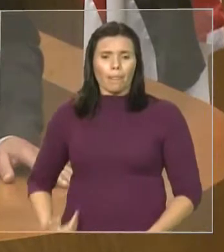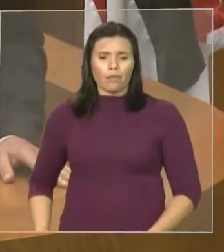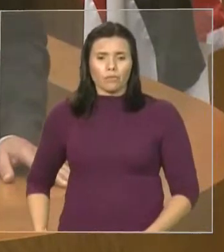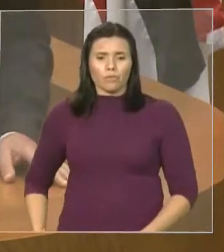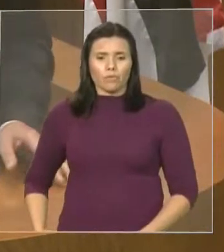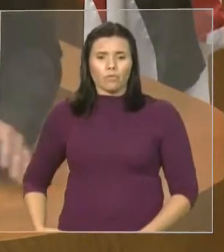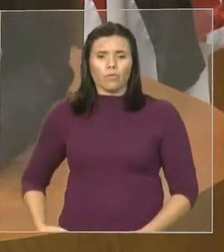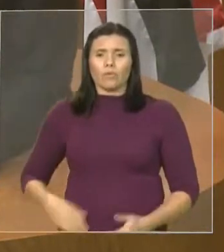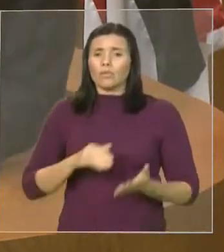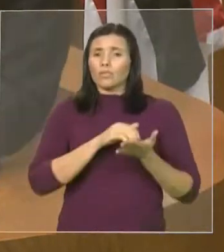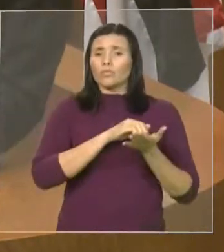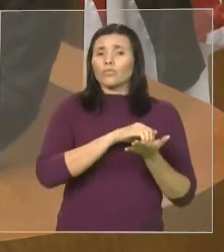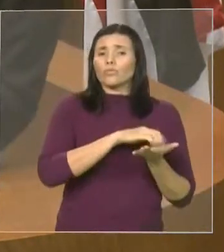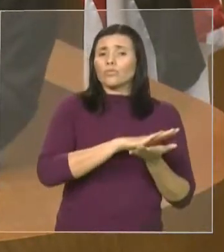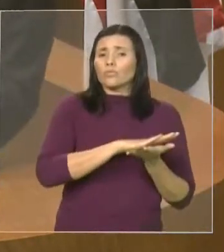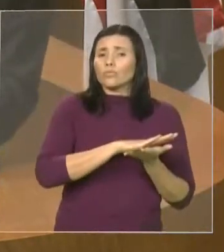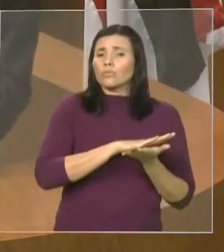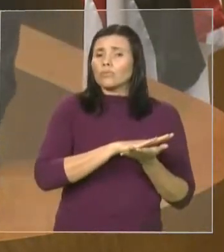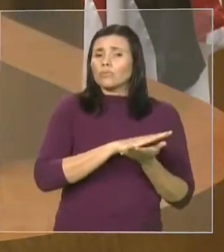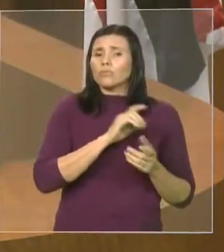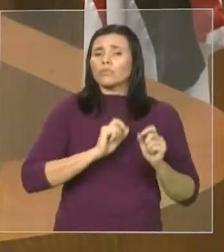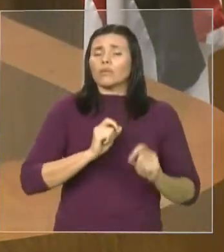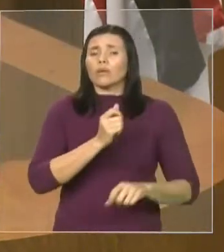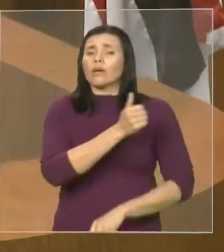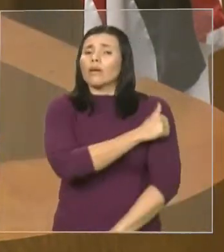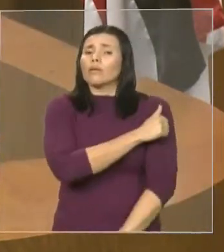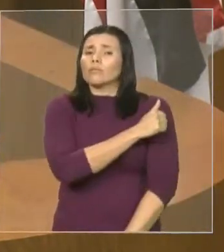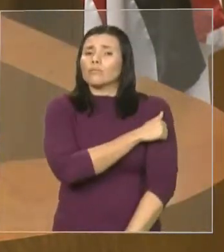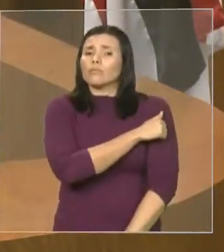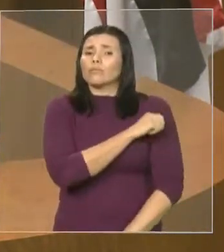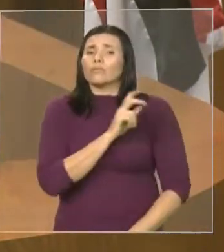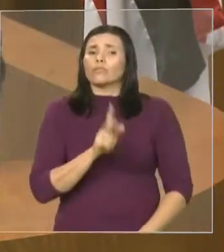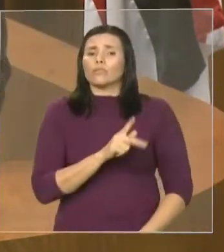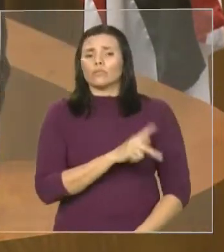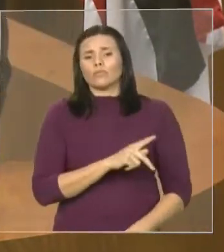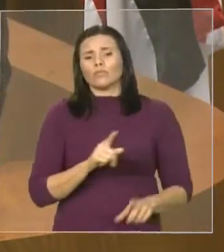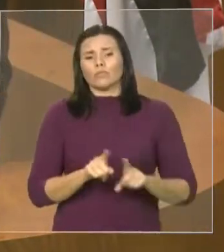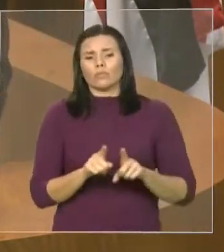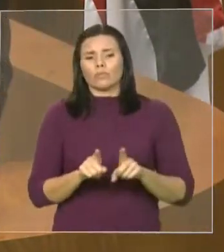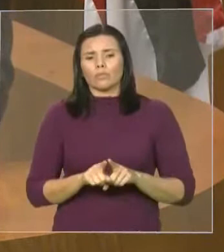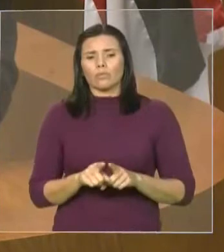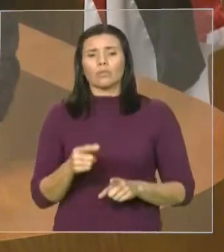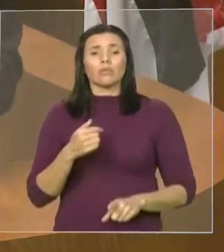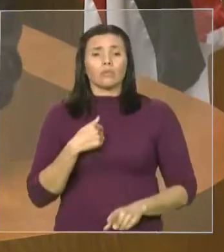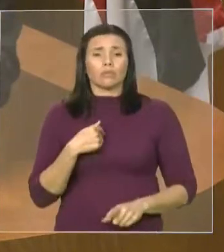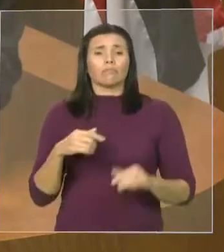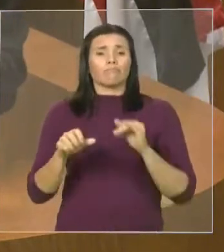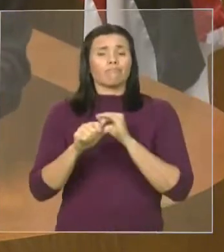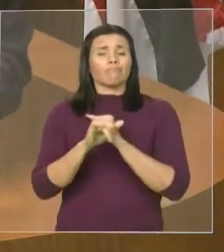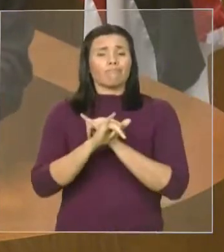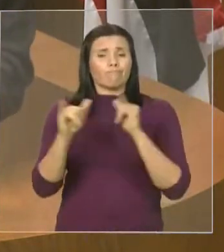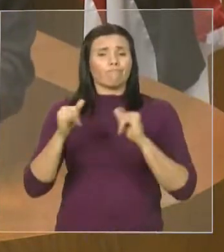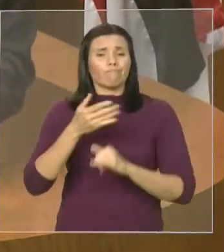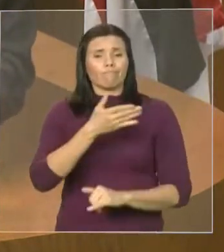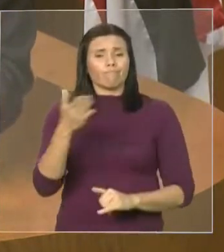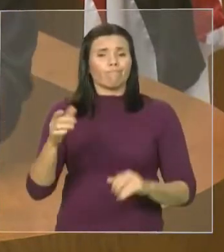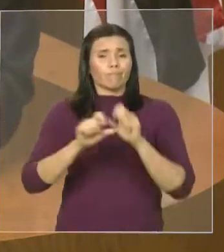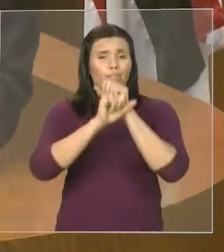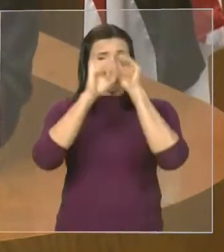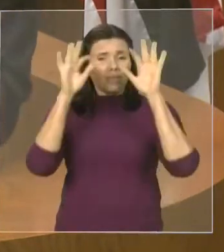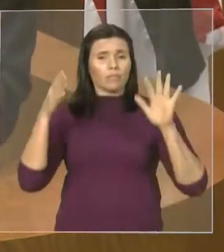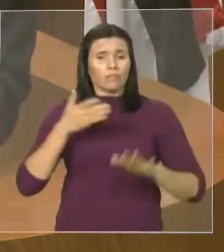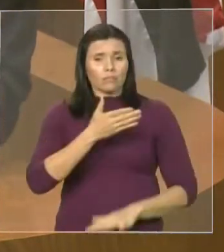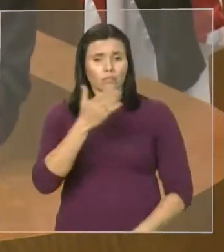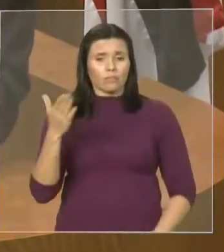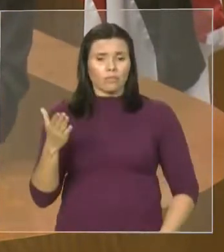ponto, esse eu faço questão de dizer, senhor presidente, esse eu deixo na consciência do governador do Estado. Ele